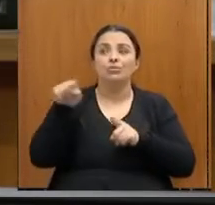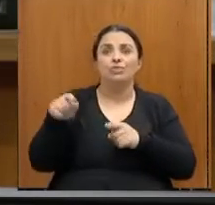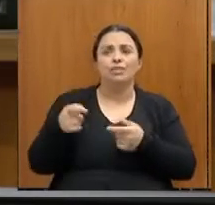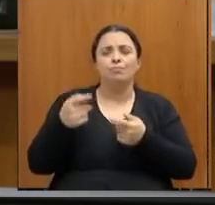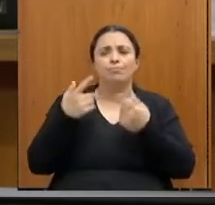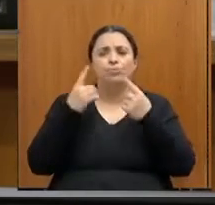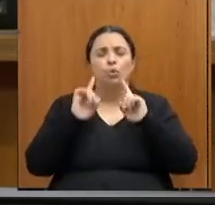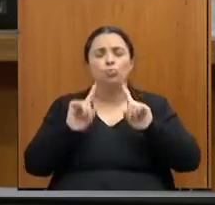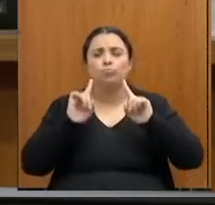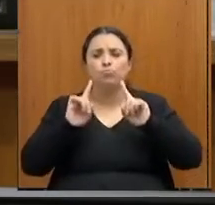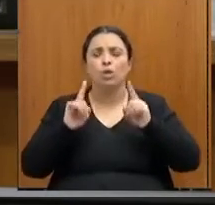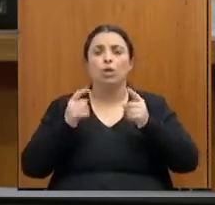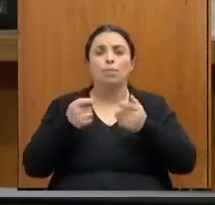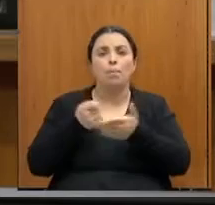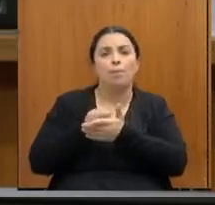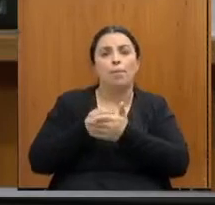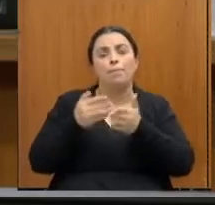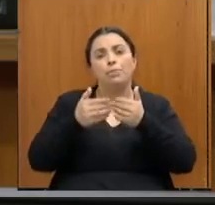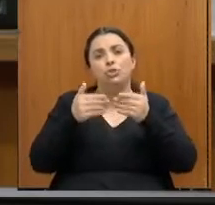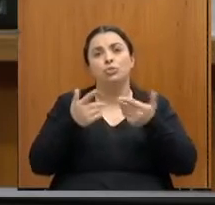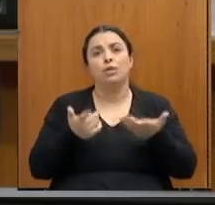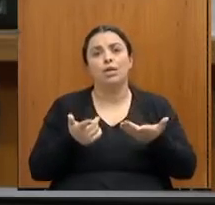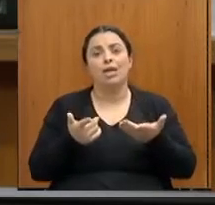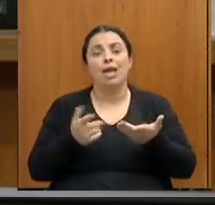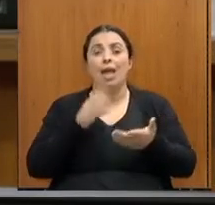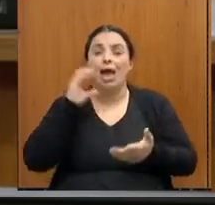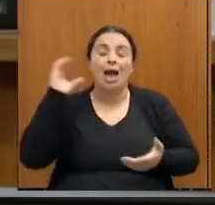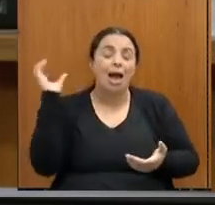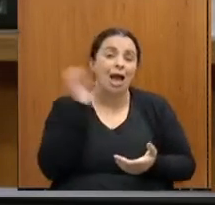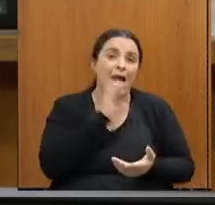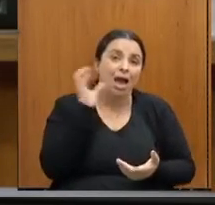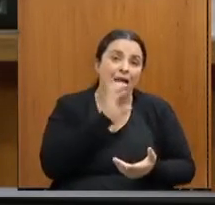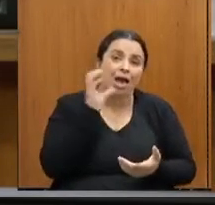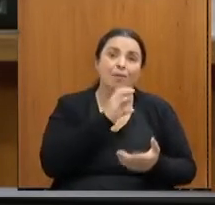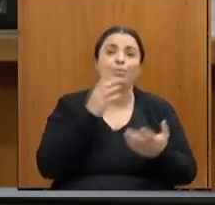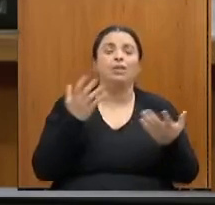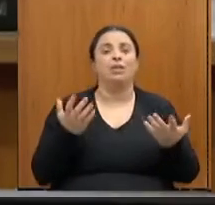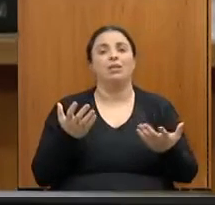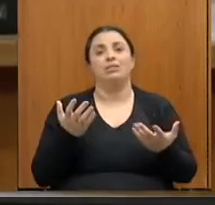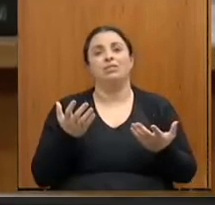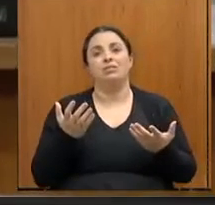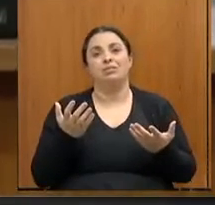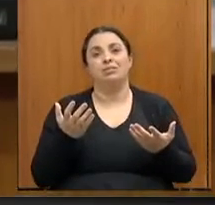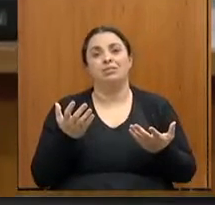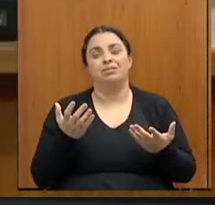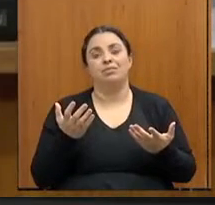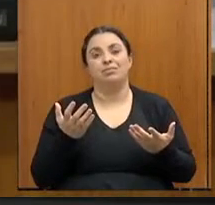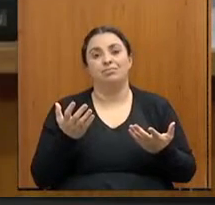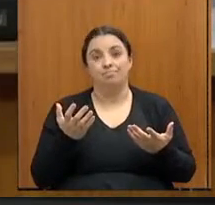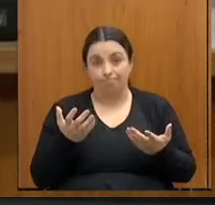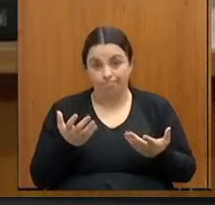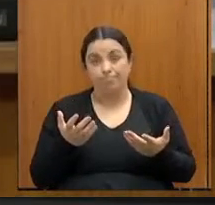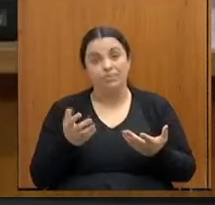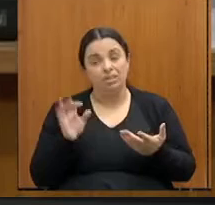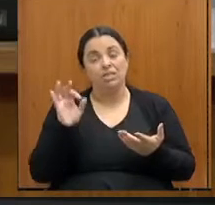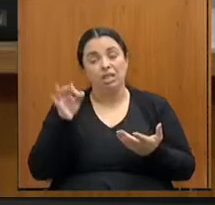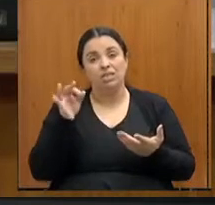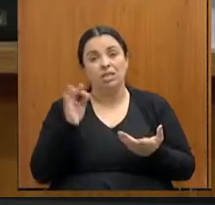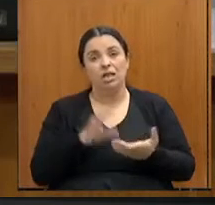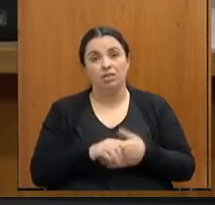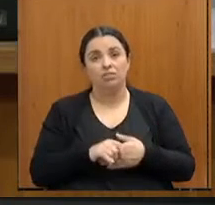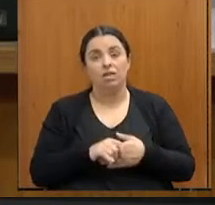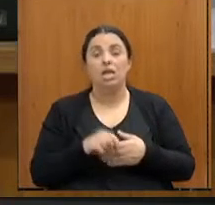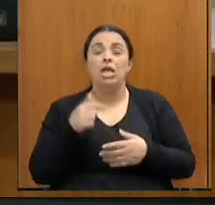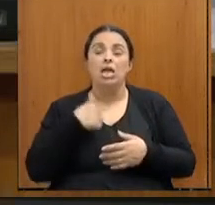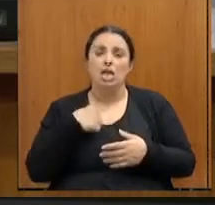de celeridade liberdade com responsabilidade Então eu tenho aqui inclusive me coloco com muita